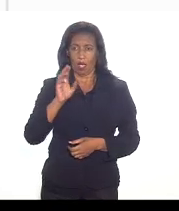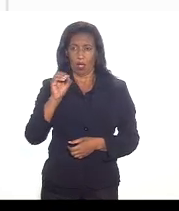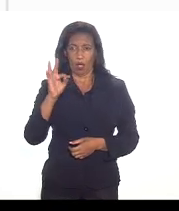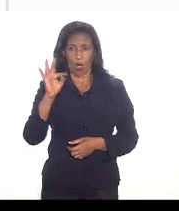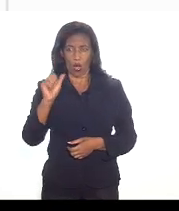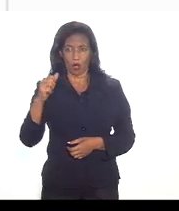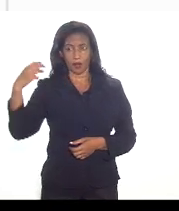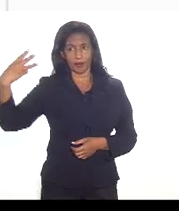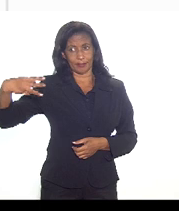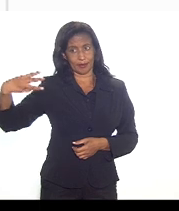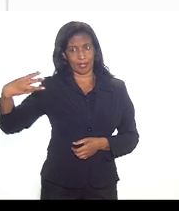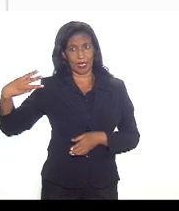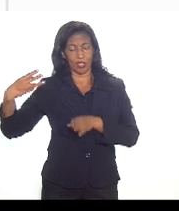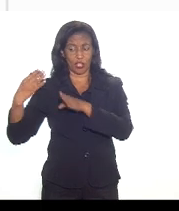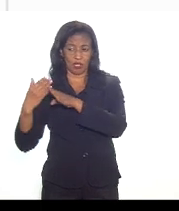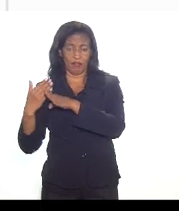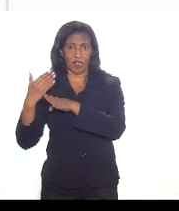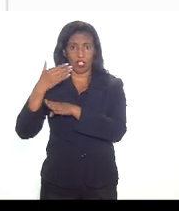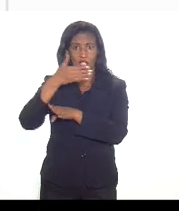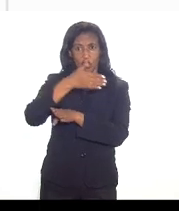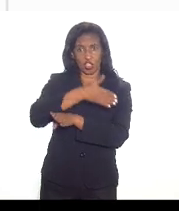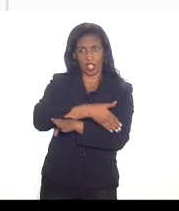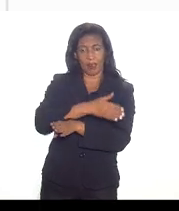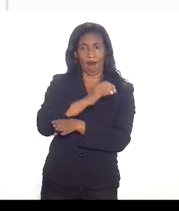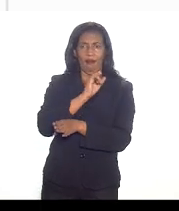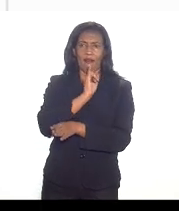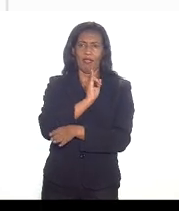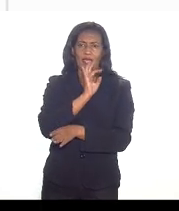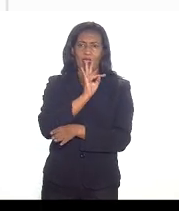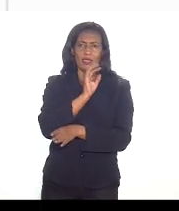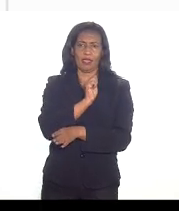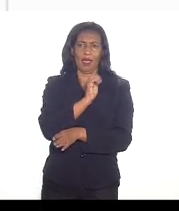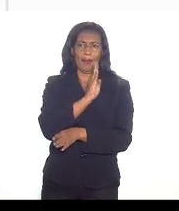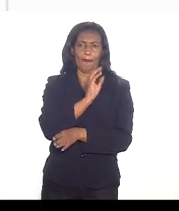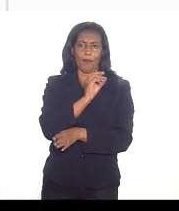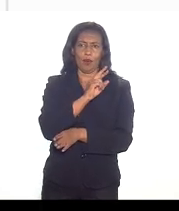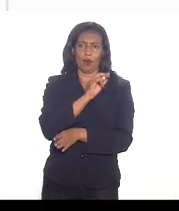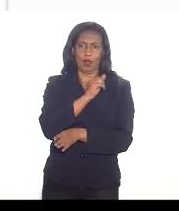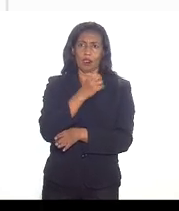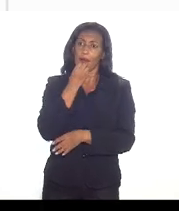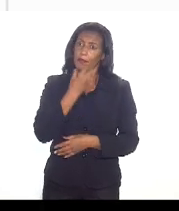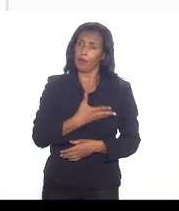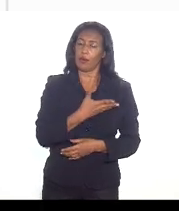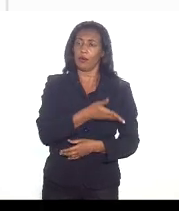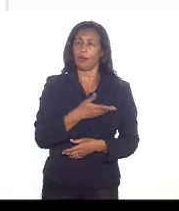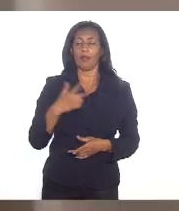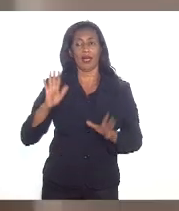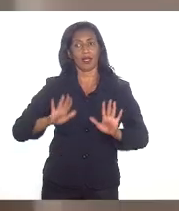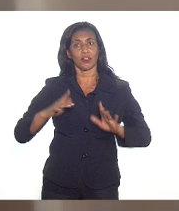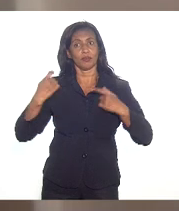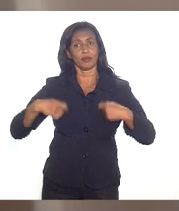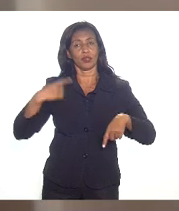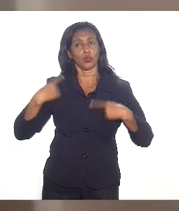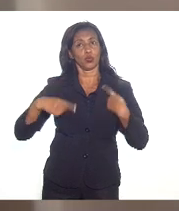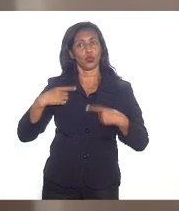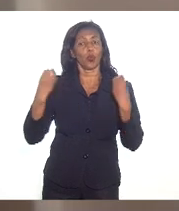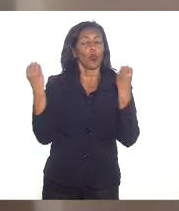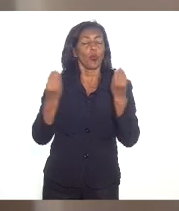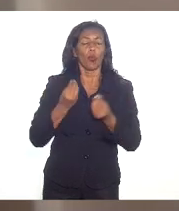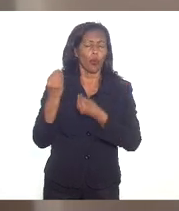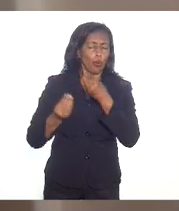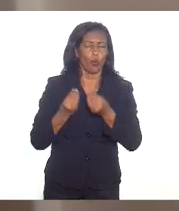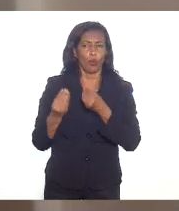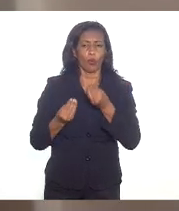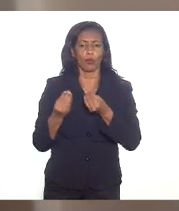pronta até o final desse ano, início do ano que vem, isso é bom, né? Mas a gente precisa discutir como, de